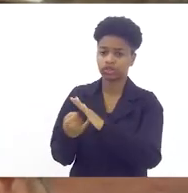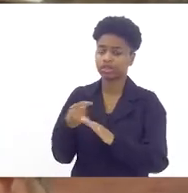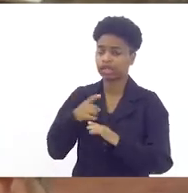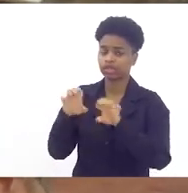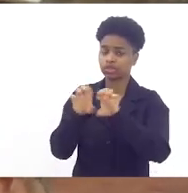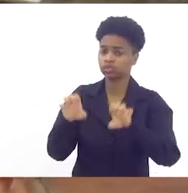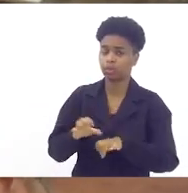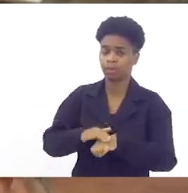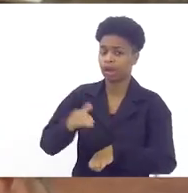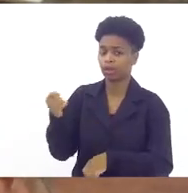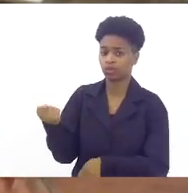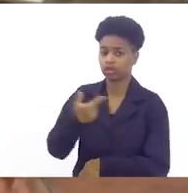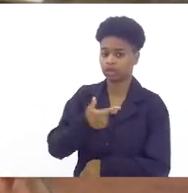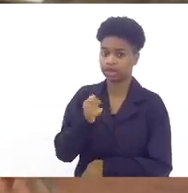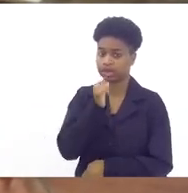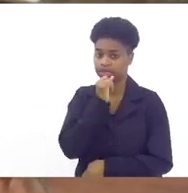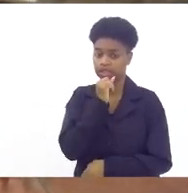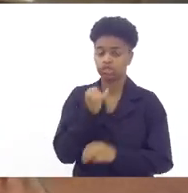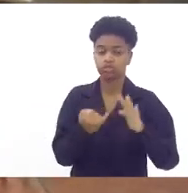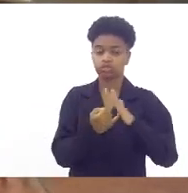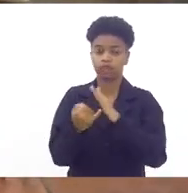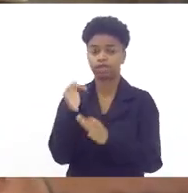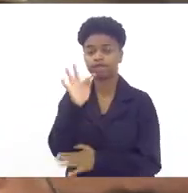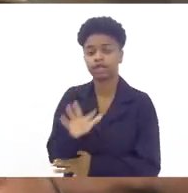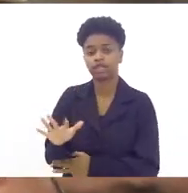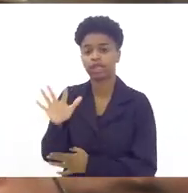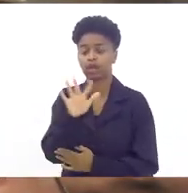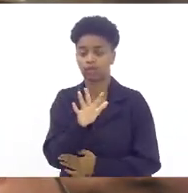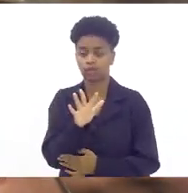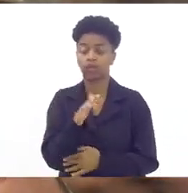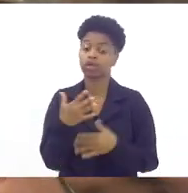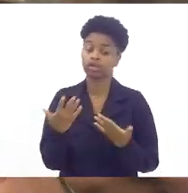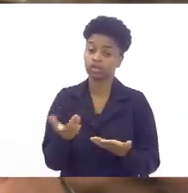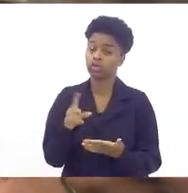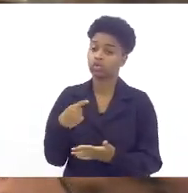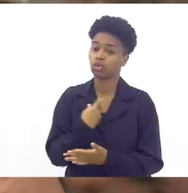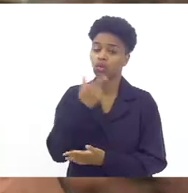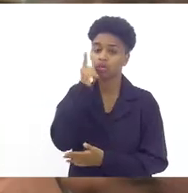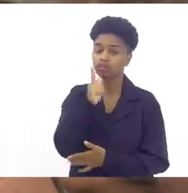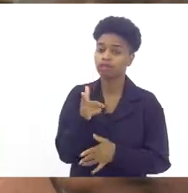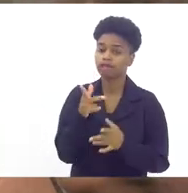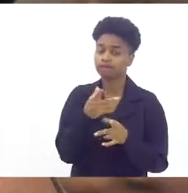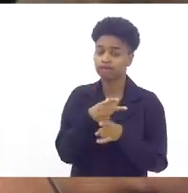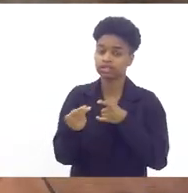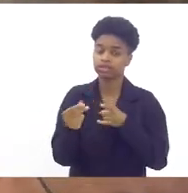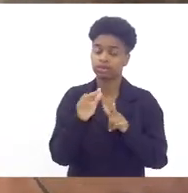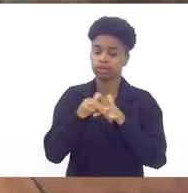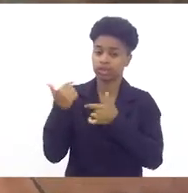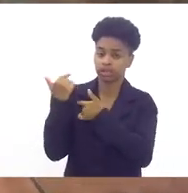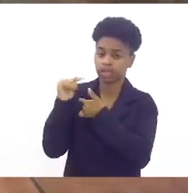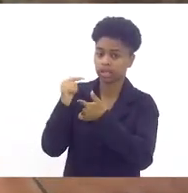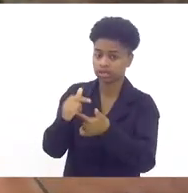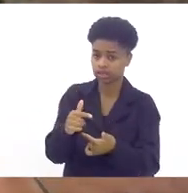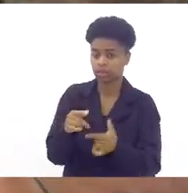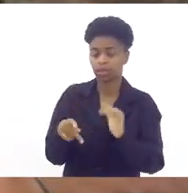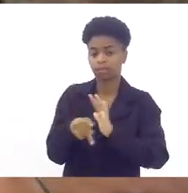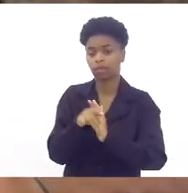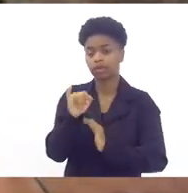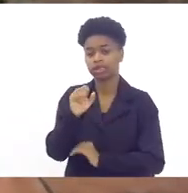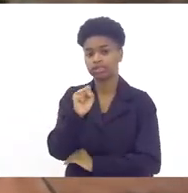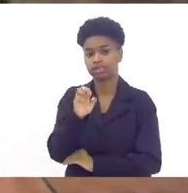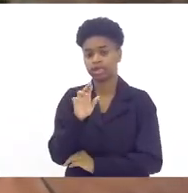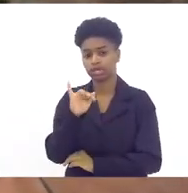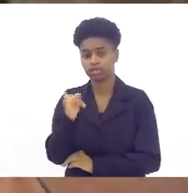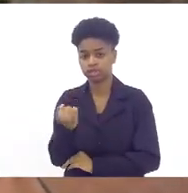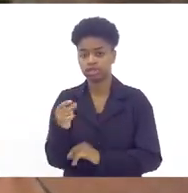instruções federais a gente consegue vencer a disputa justamente pela tradição que o exérg que o